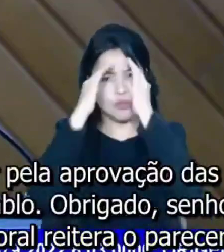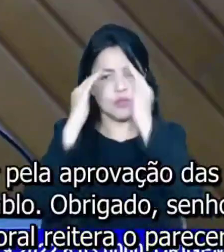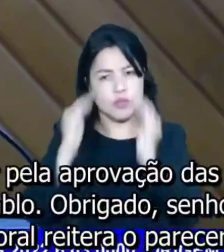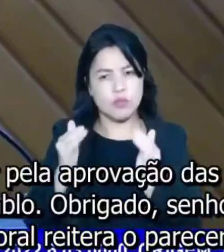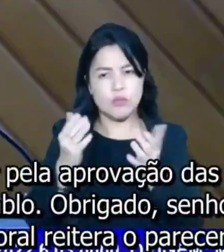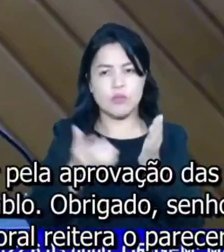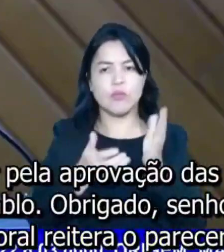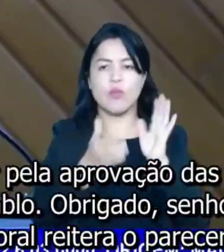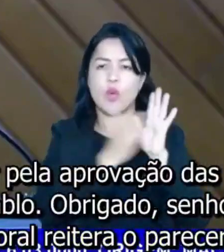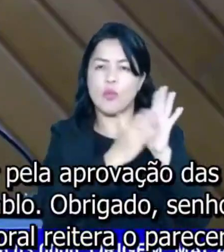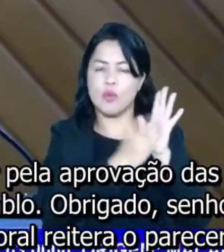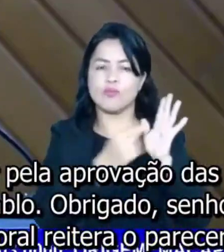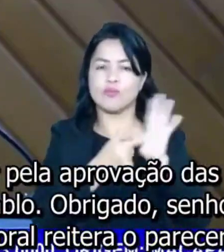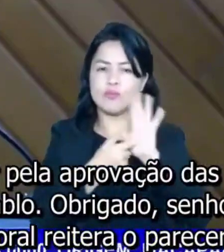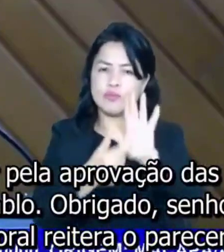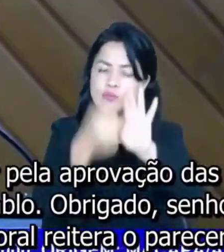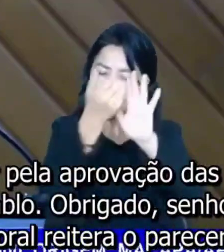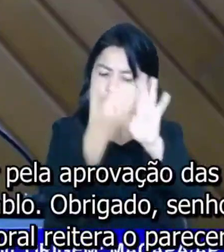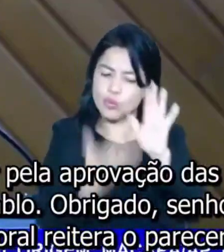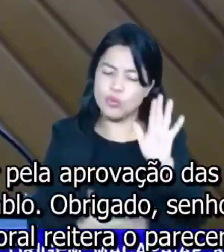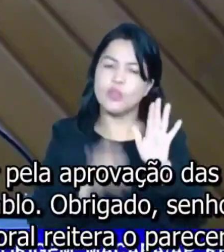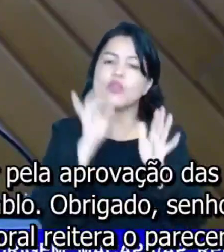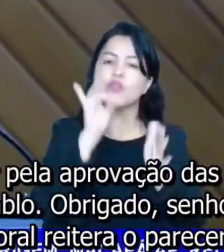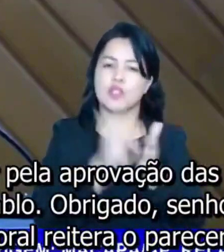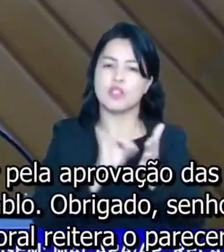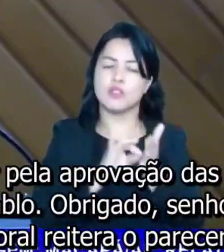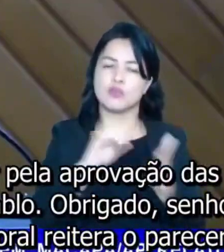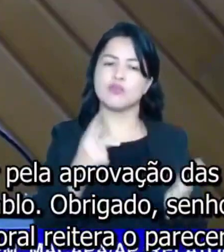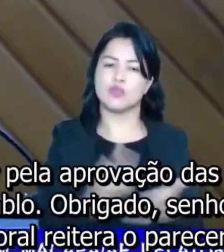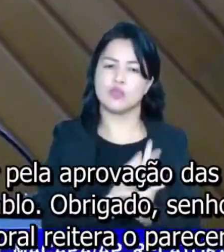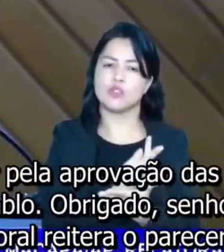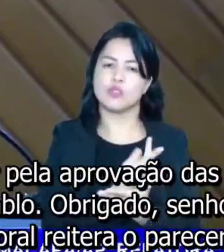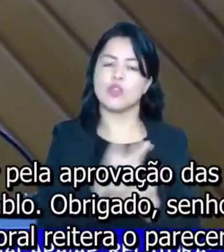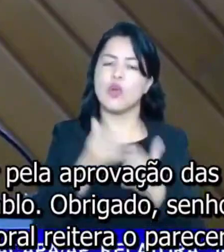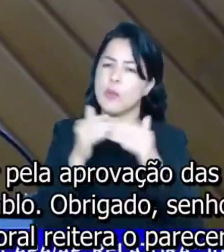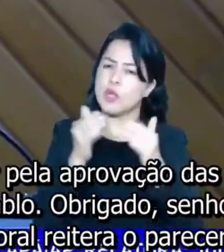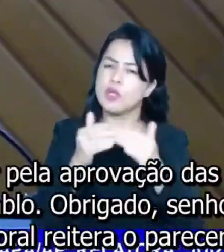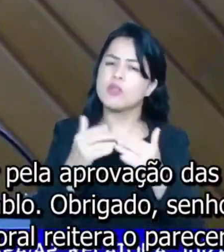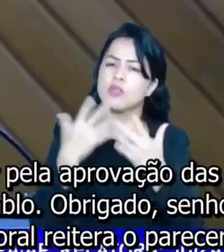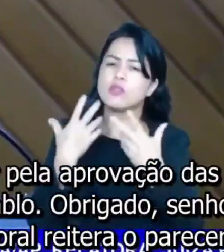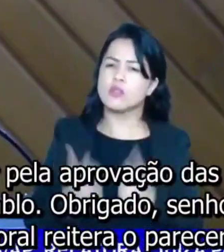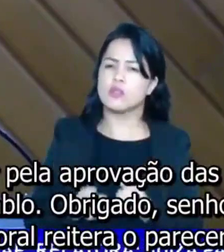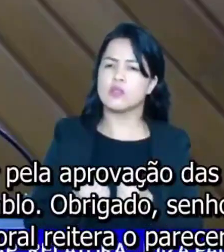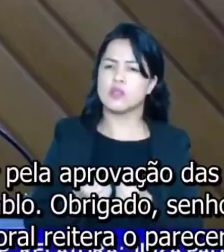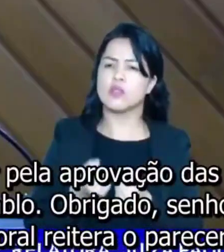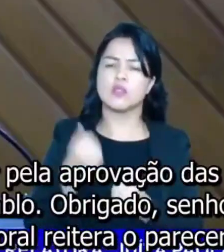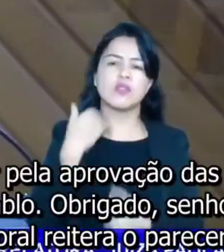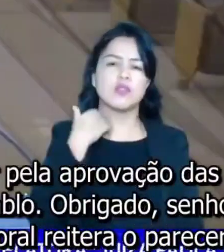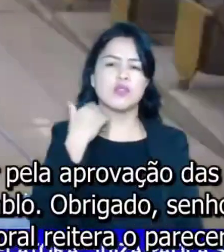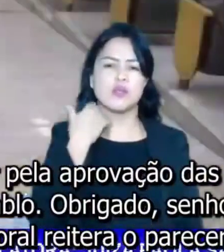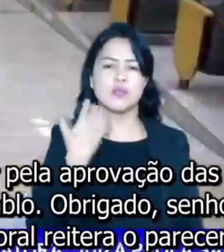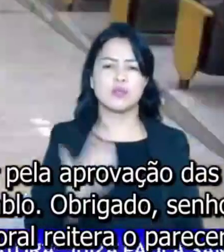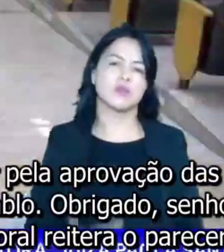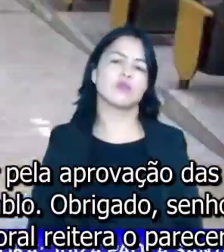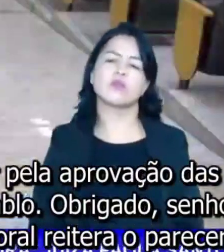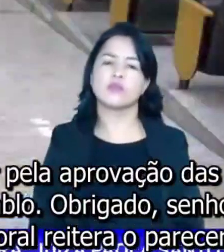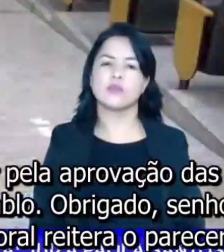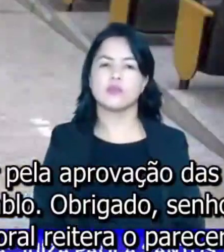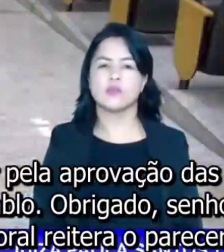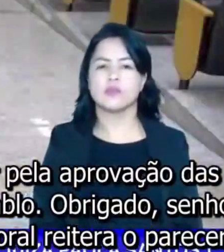trazer o que realmente aconteceu e pedir pela aprovação das contas com ressalva.